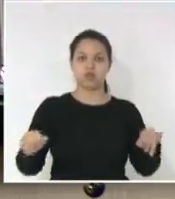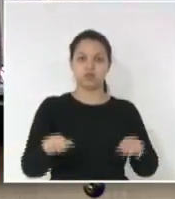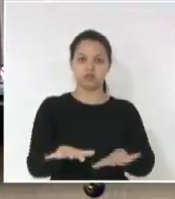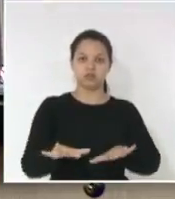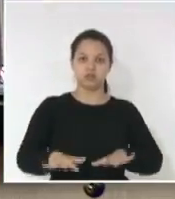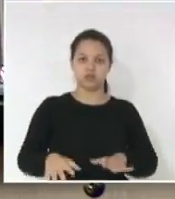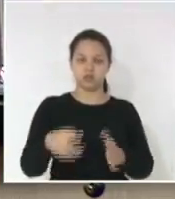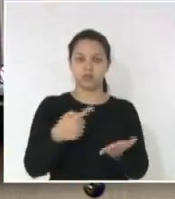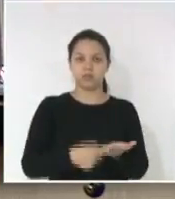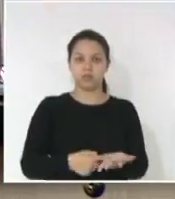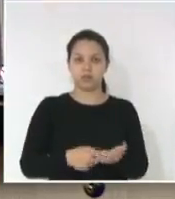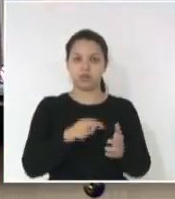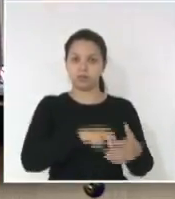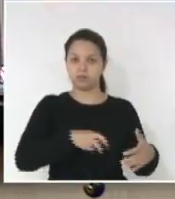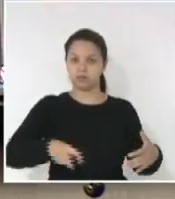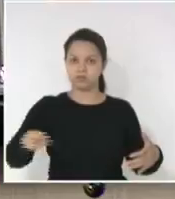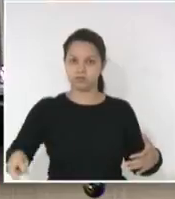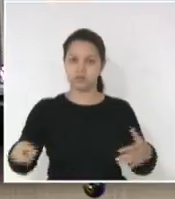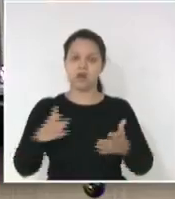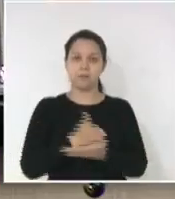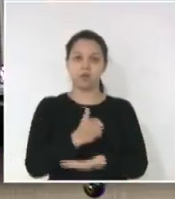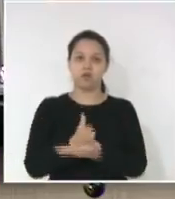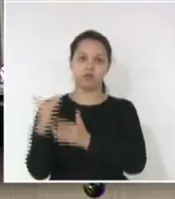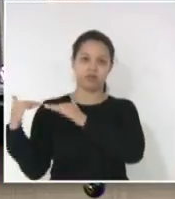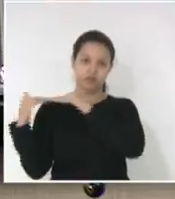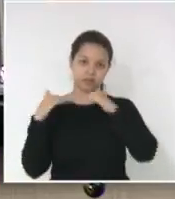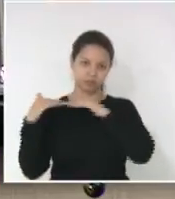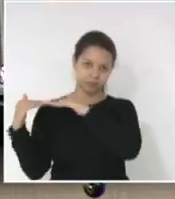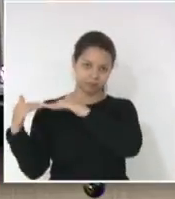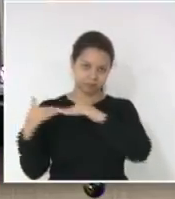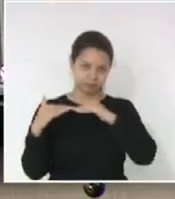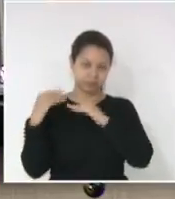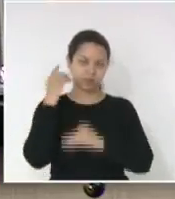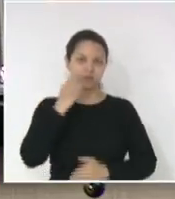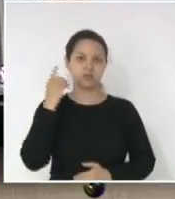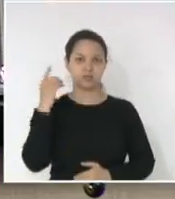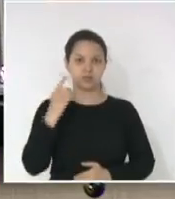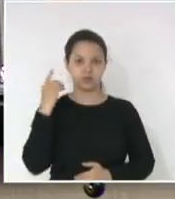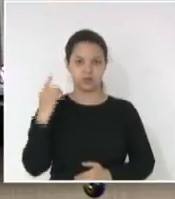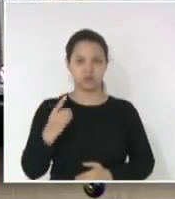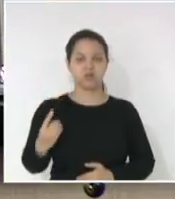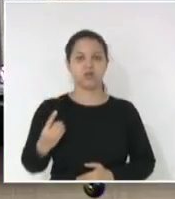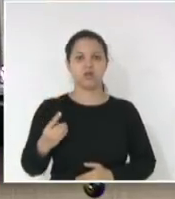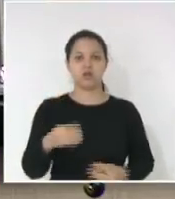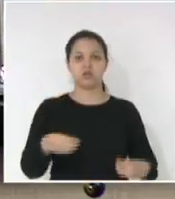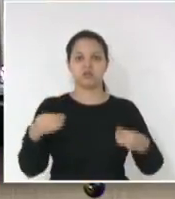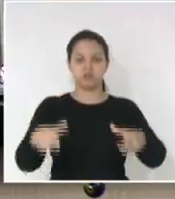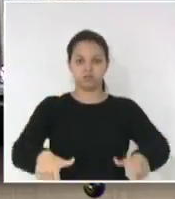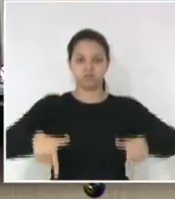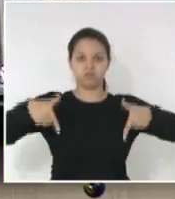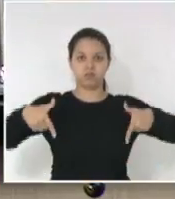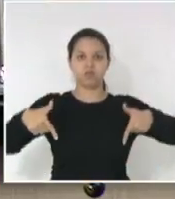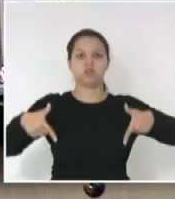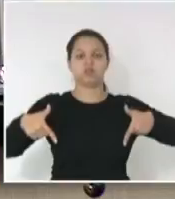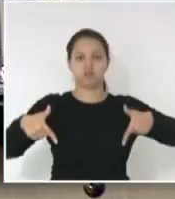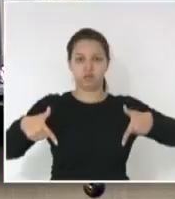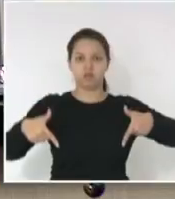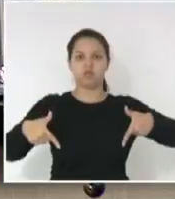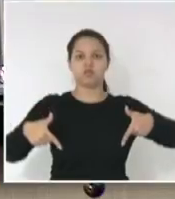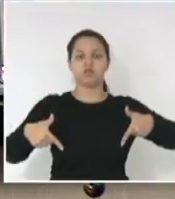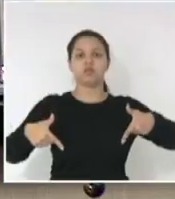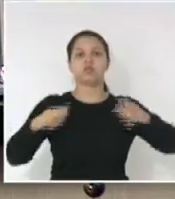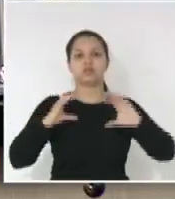diretora, aprovada por unanimidade pelos demais parlamentares, para concessão de título de cidadã e cidadão catarinense à senhora